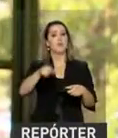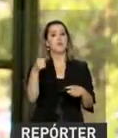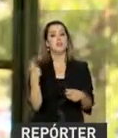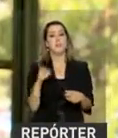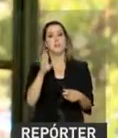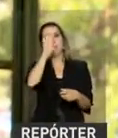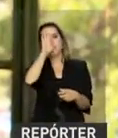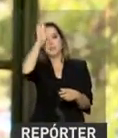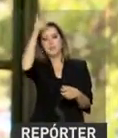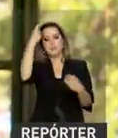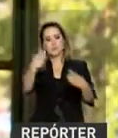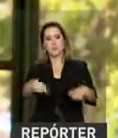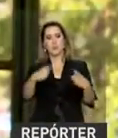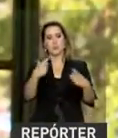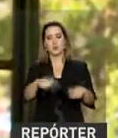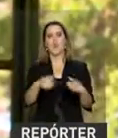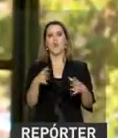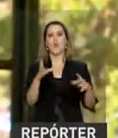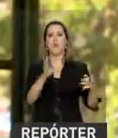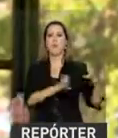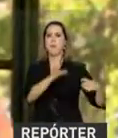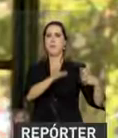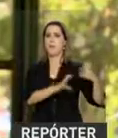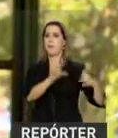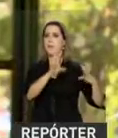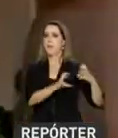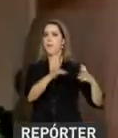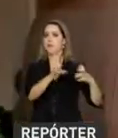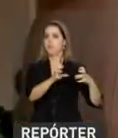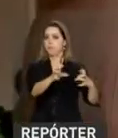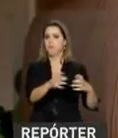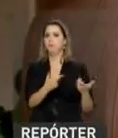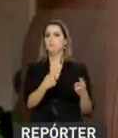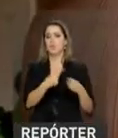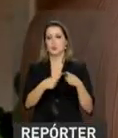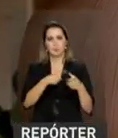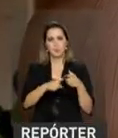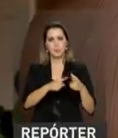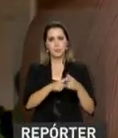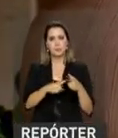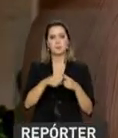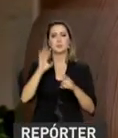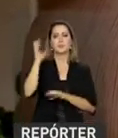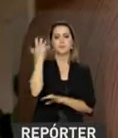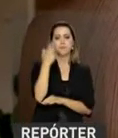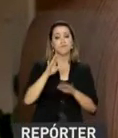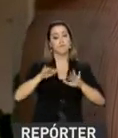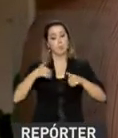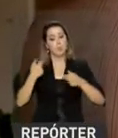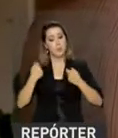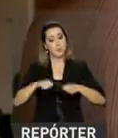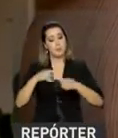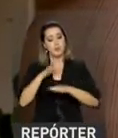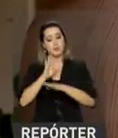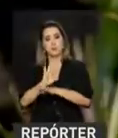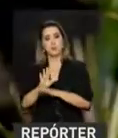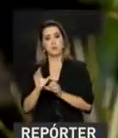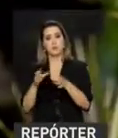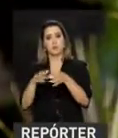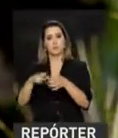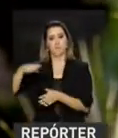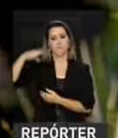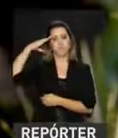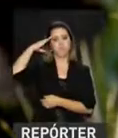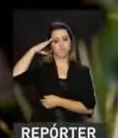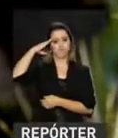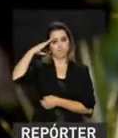uma das principais áreas de conflitos ambientais do país. Por isso, a necessidade do apoio da Força Nacional. O que